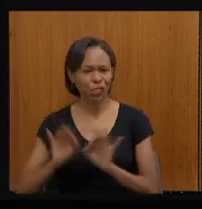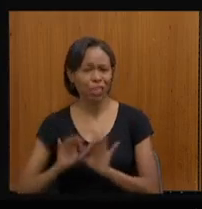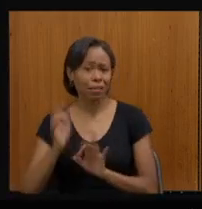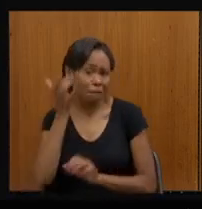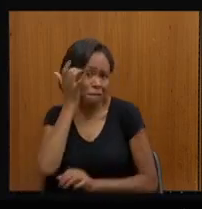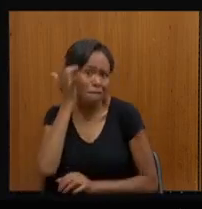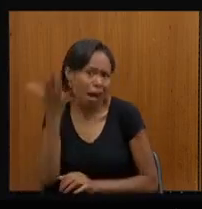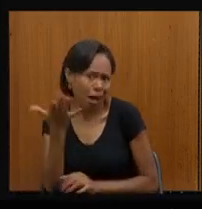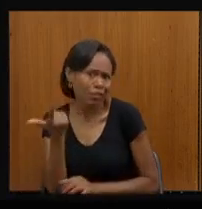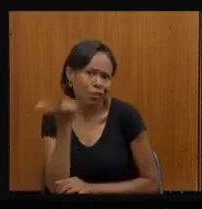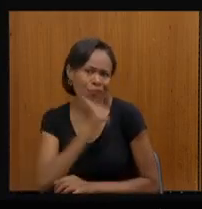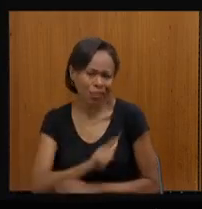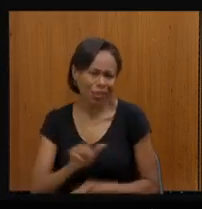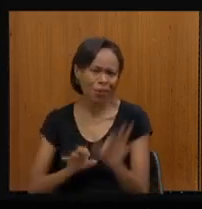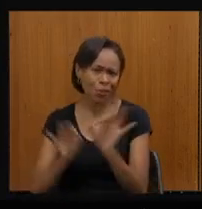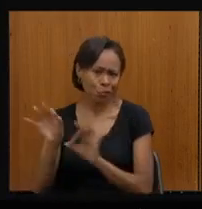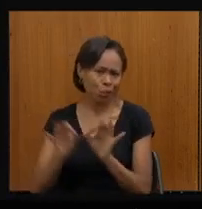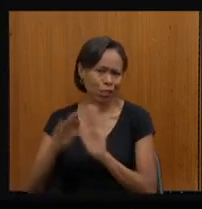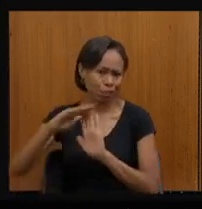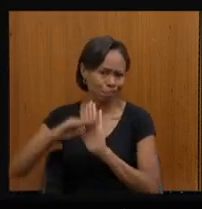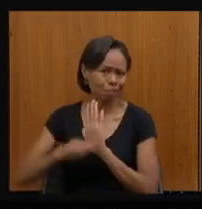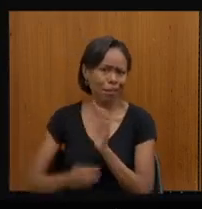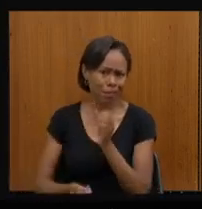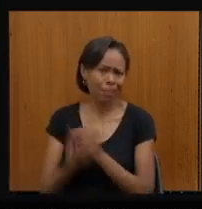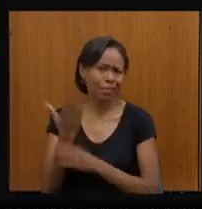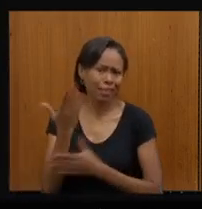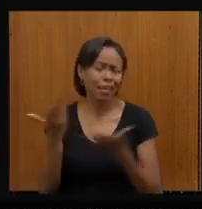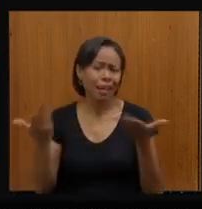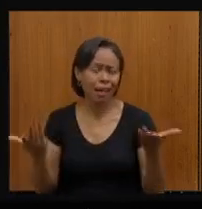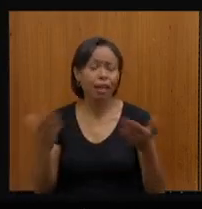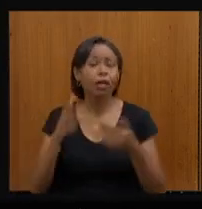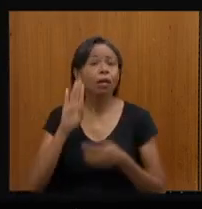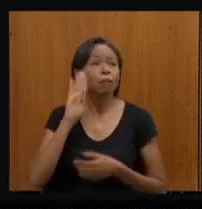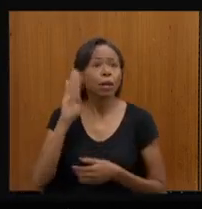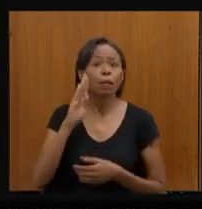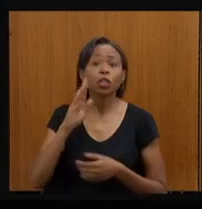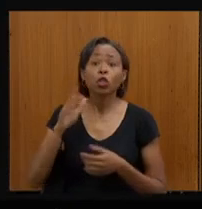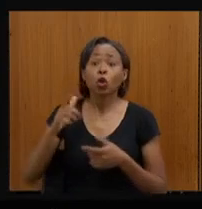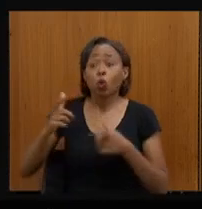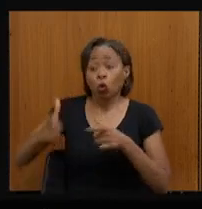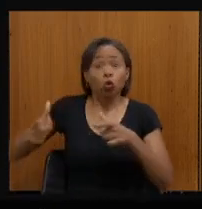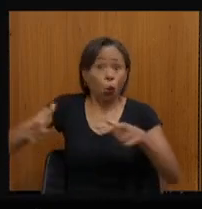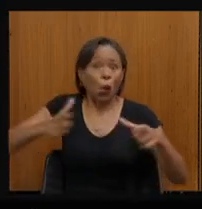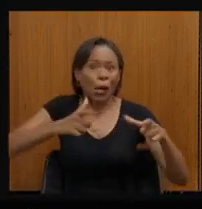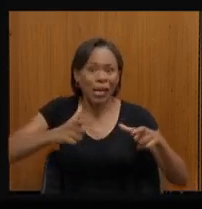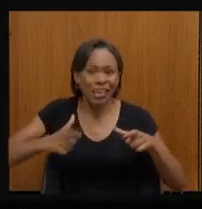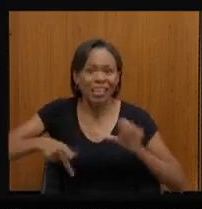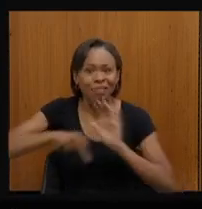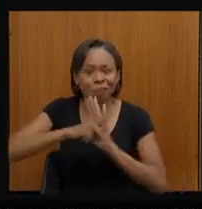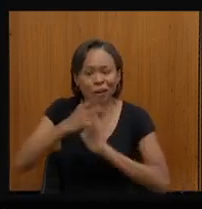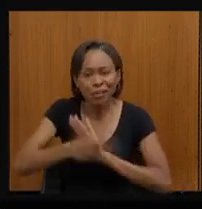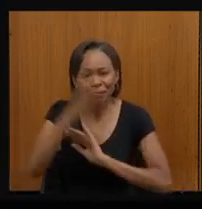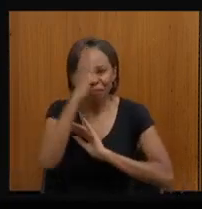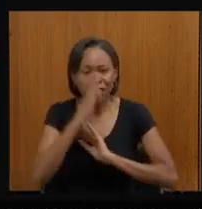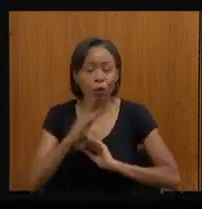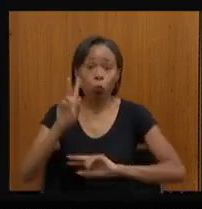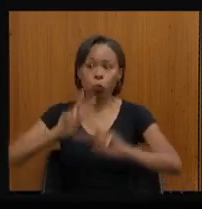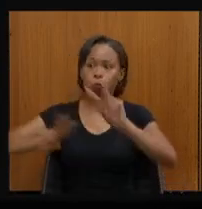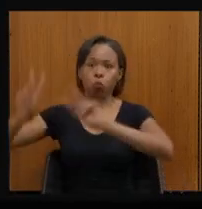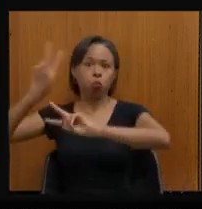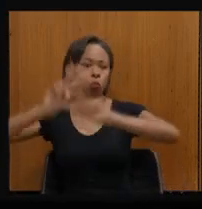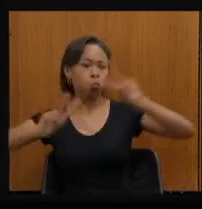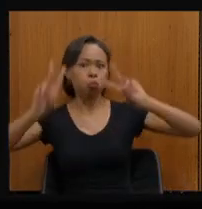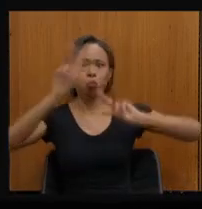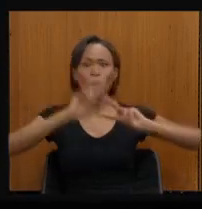projetos e as na verdade também o a parte geográfica a gente tem tanto dentro quanto à incidência de sol bastante